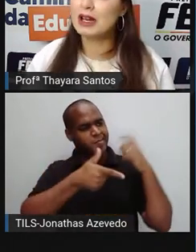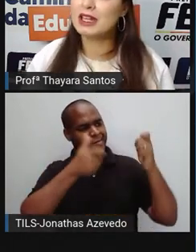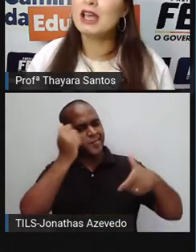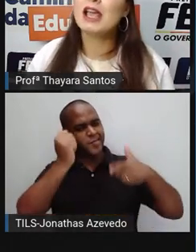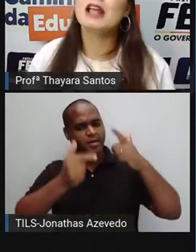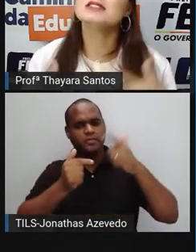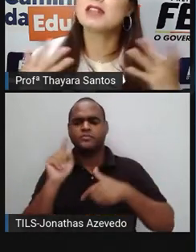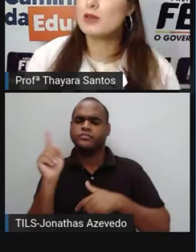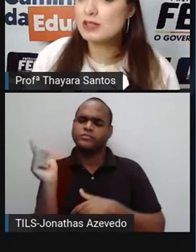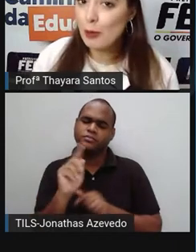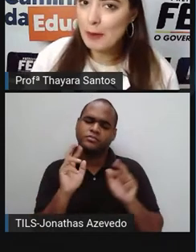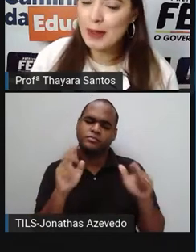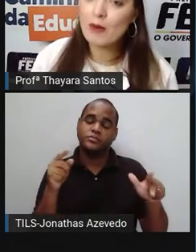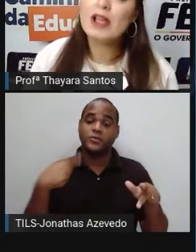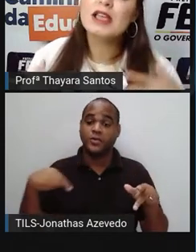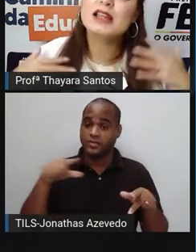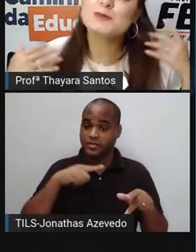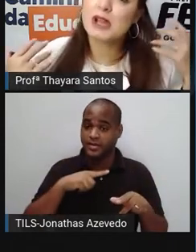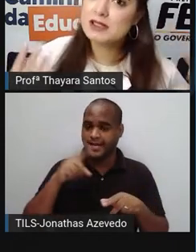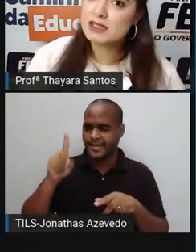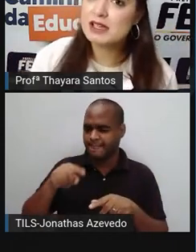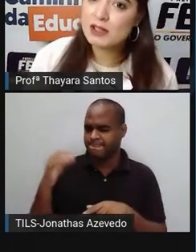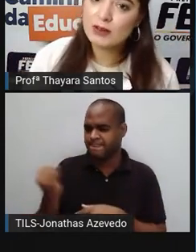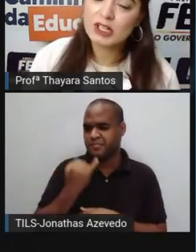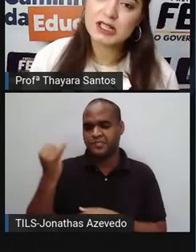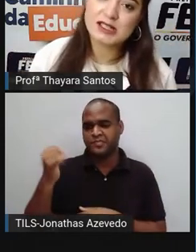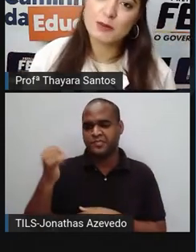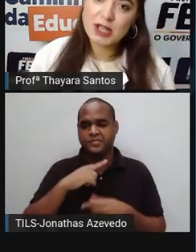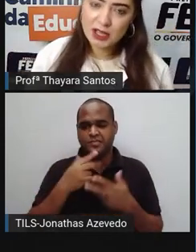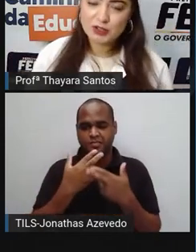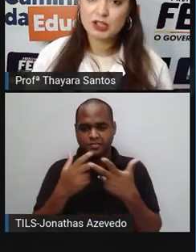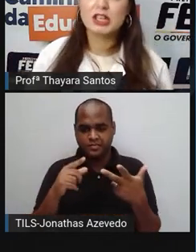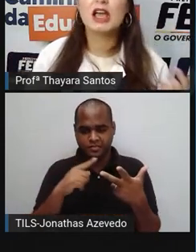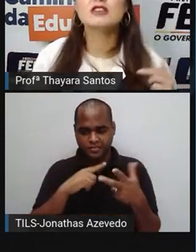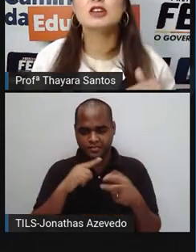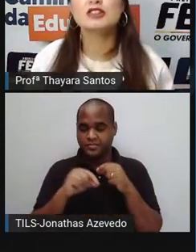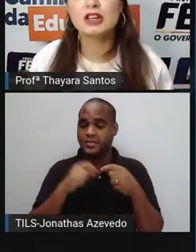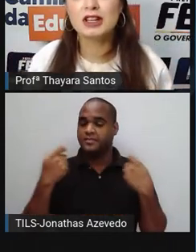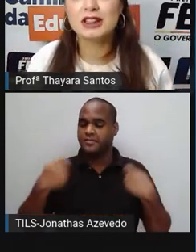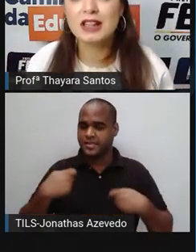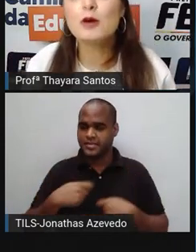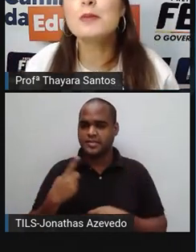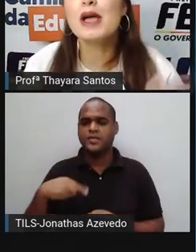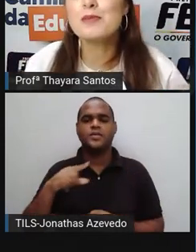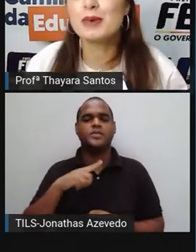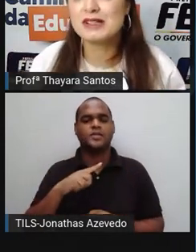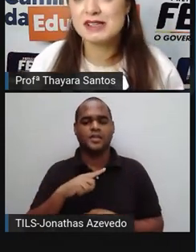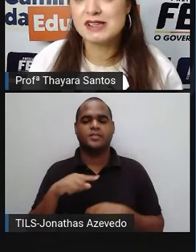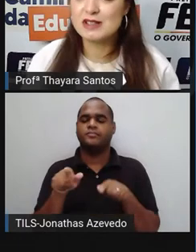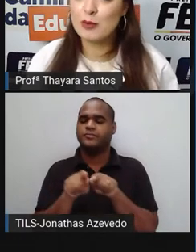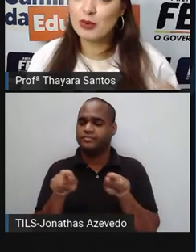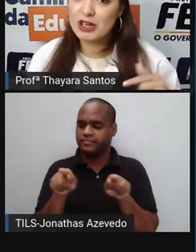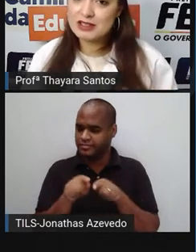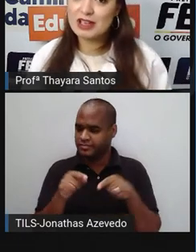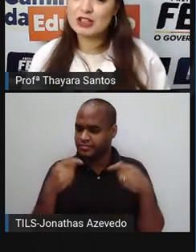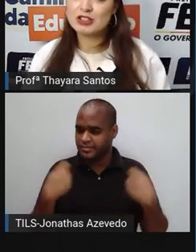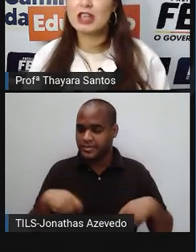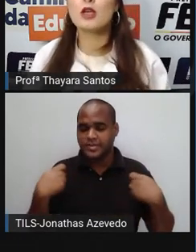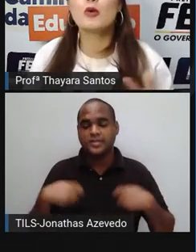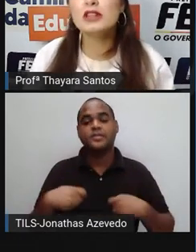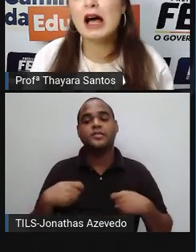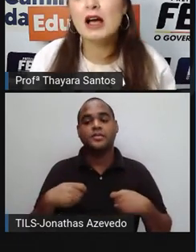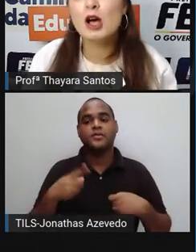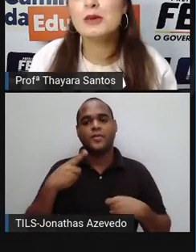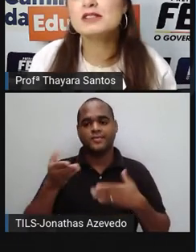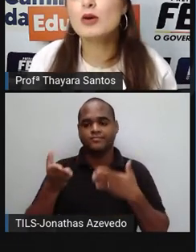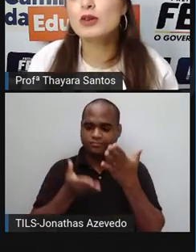que estão ali eles tem o seu papel eles precisam desse ambiente e a gente também precisa Então por isso que